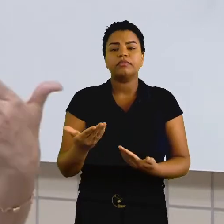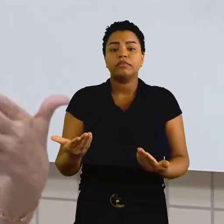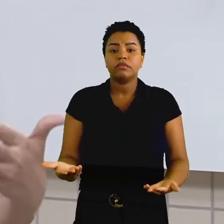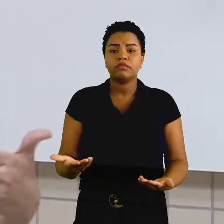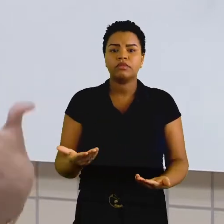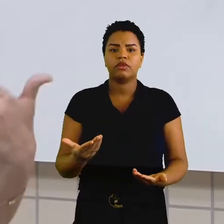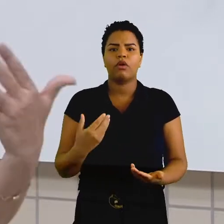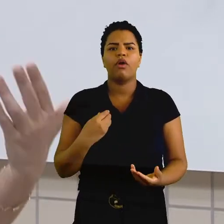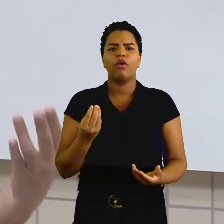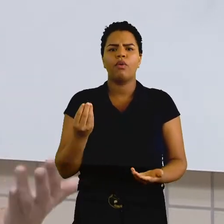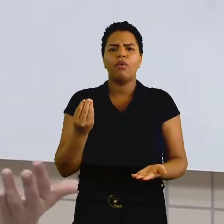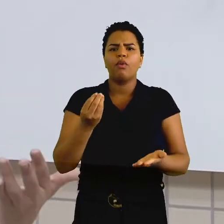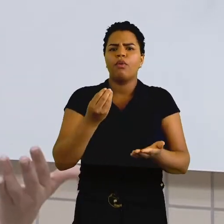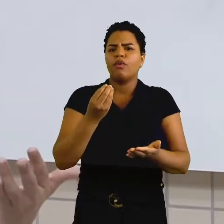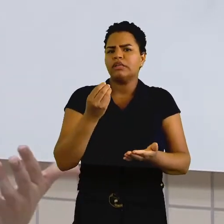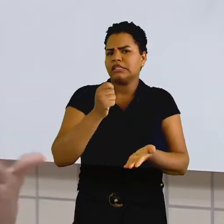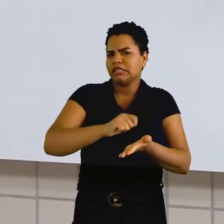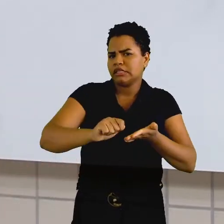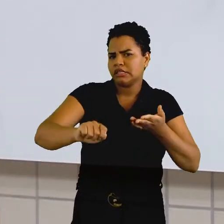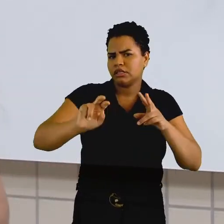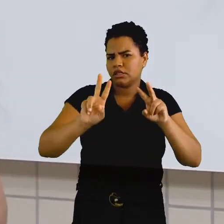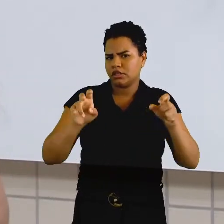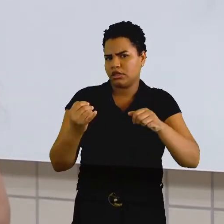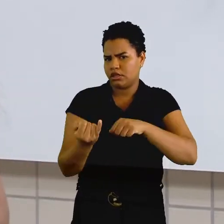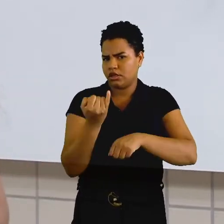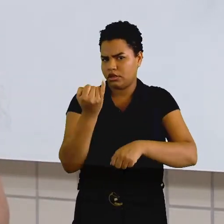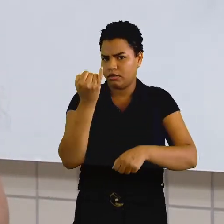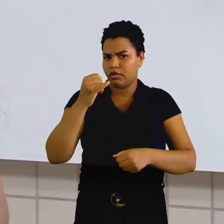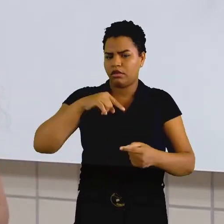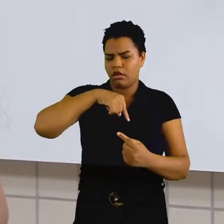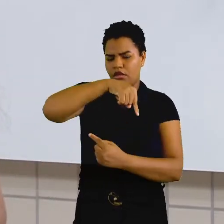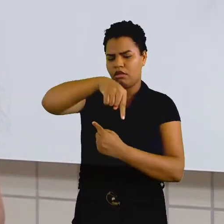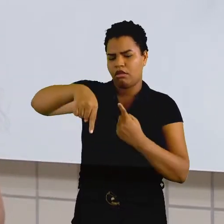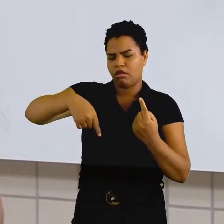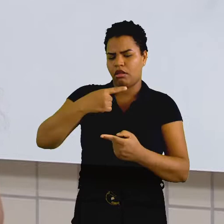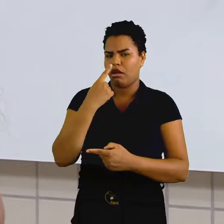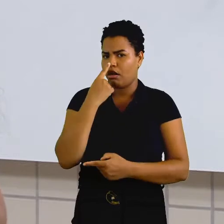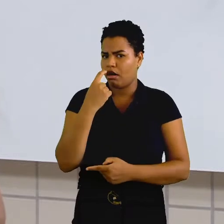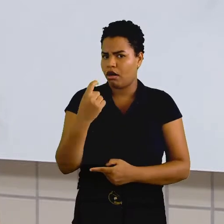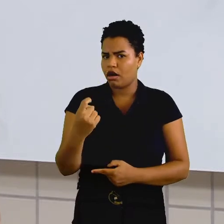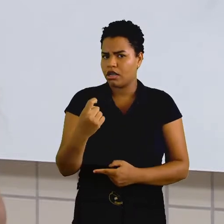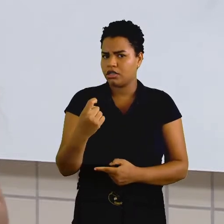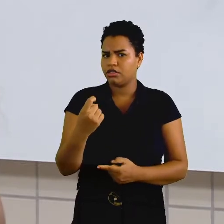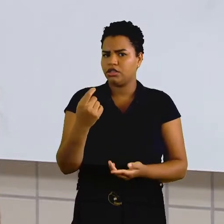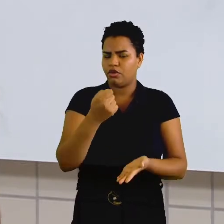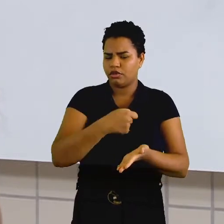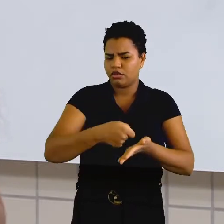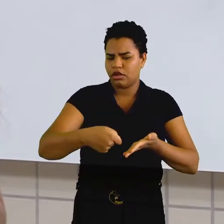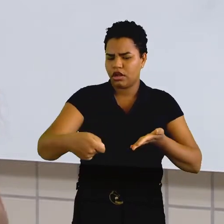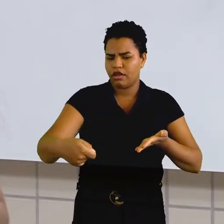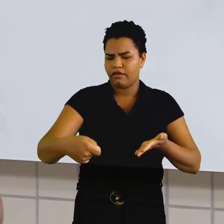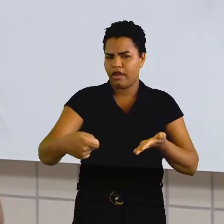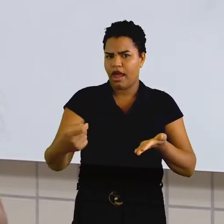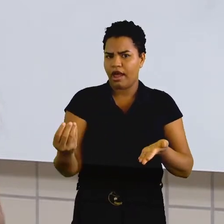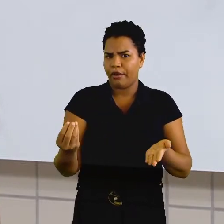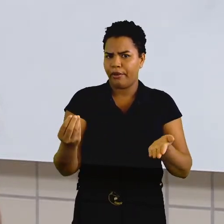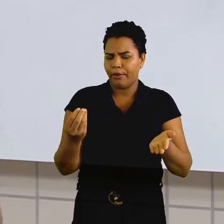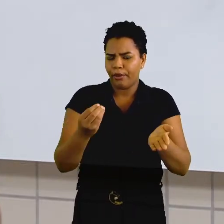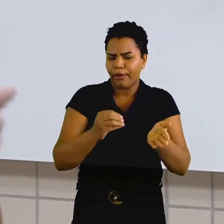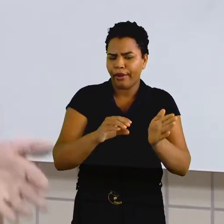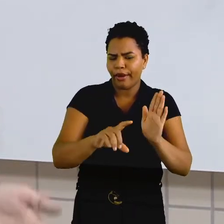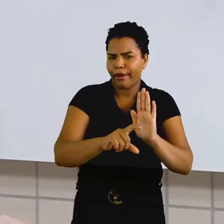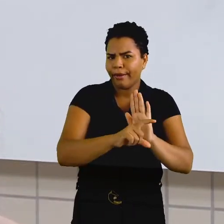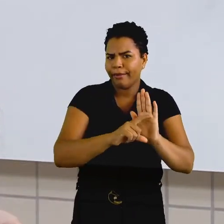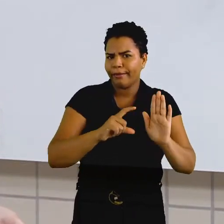importância da reciclagem do lixo e no meio do meu texto eu falar que não é importante separar o lixo